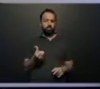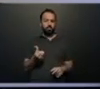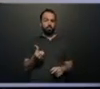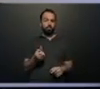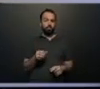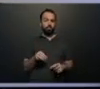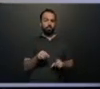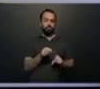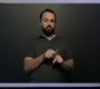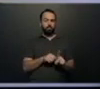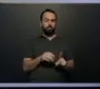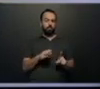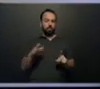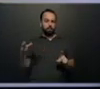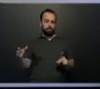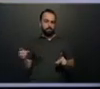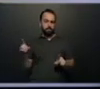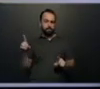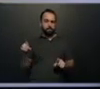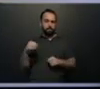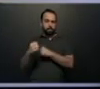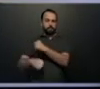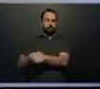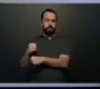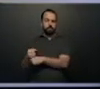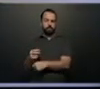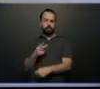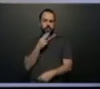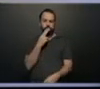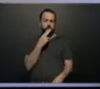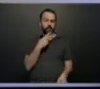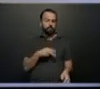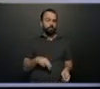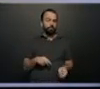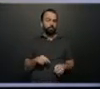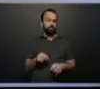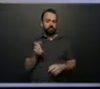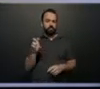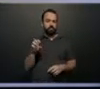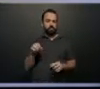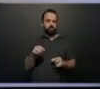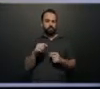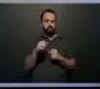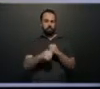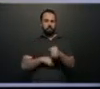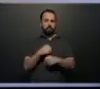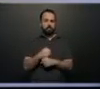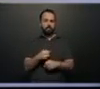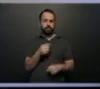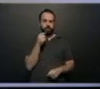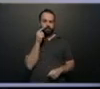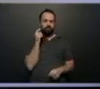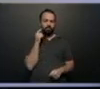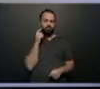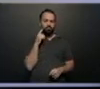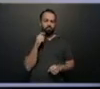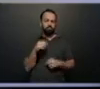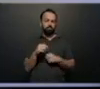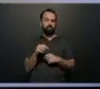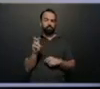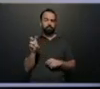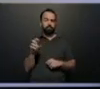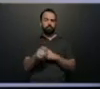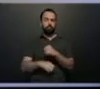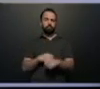ano, o cigarro, o filtro do cigarro 5 anos, o chiclete 5 anos,